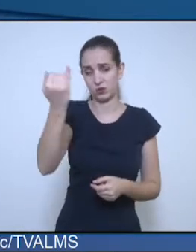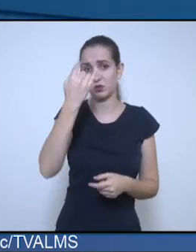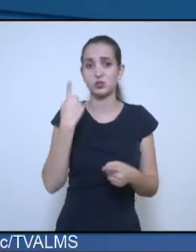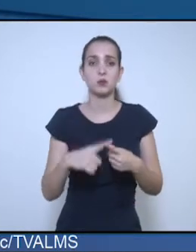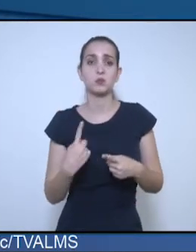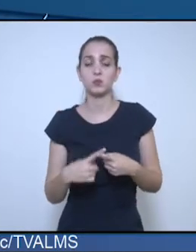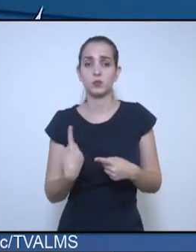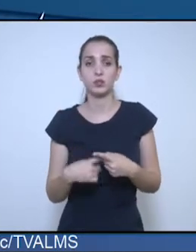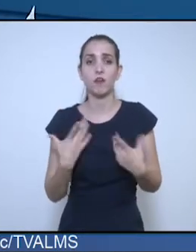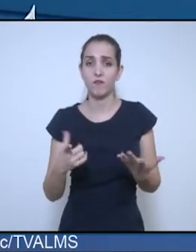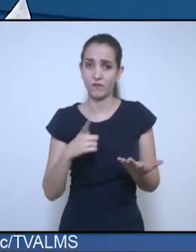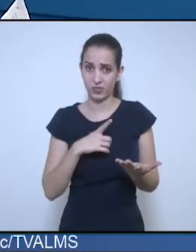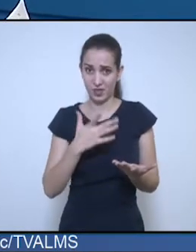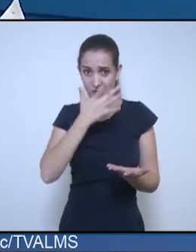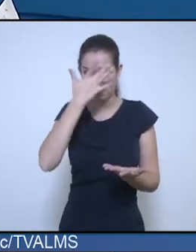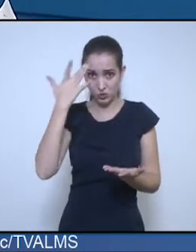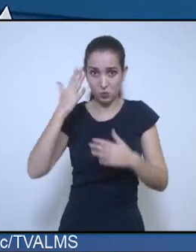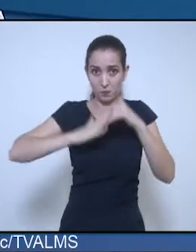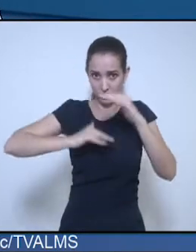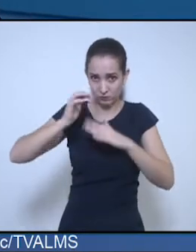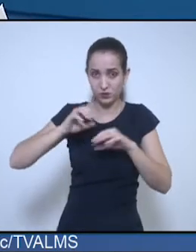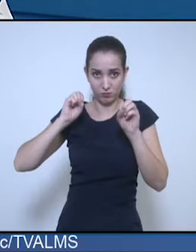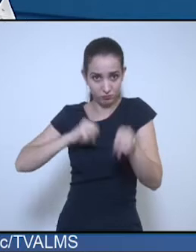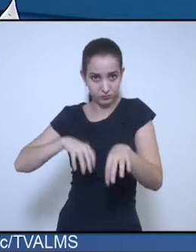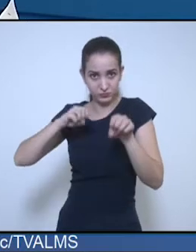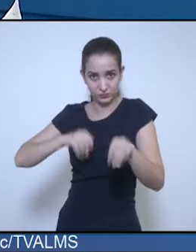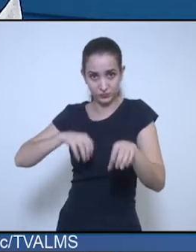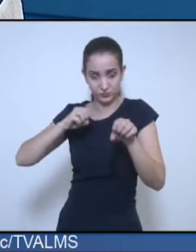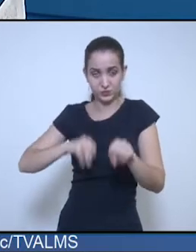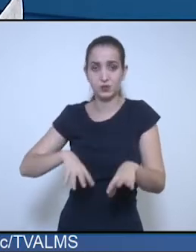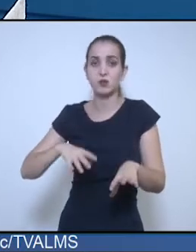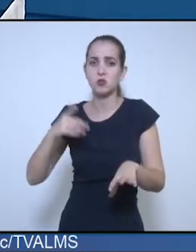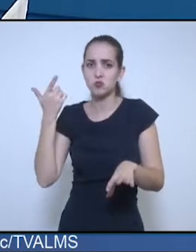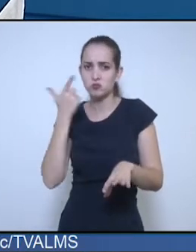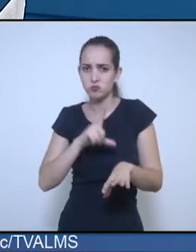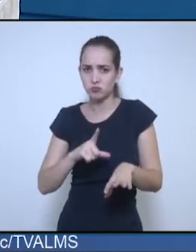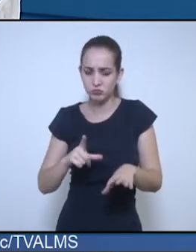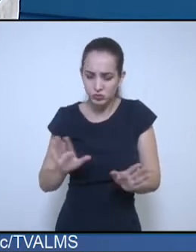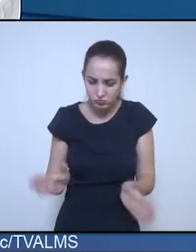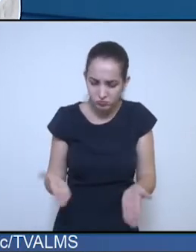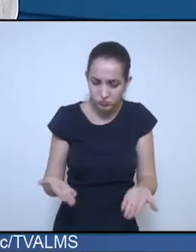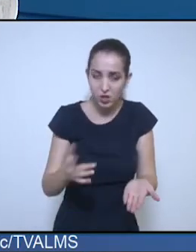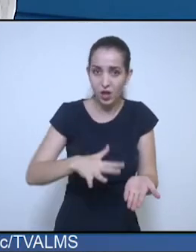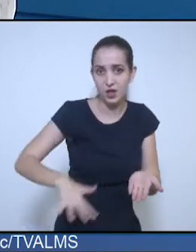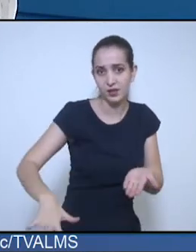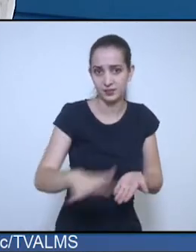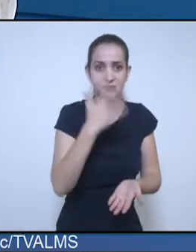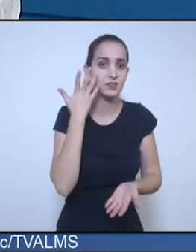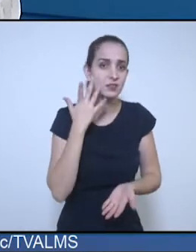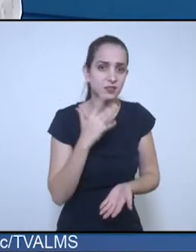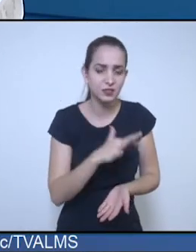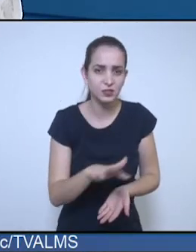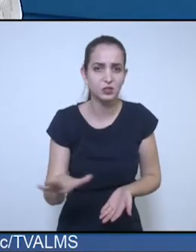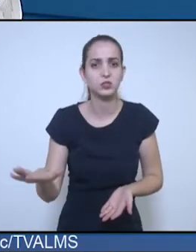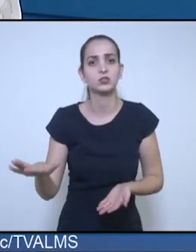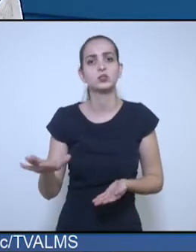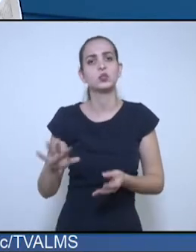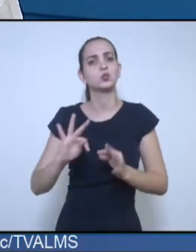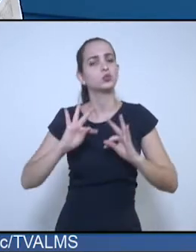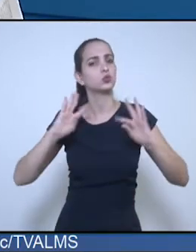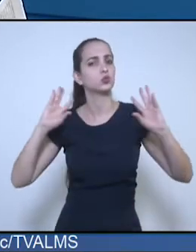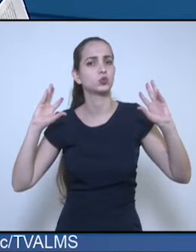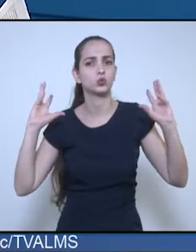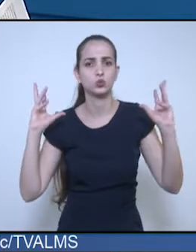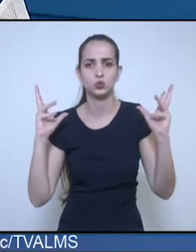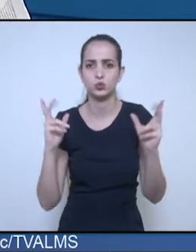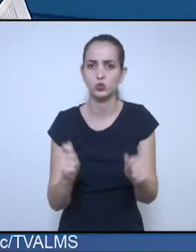vai oferecer aos educadores a condição de ensinar essas crianças a respeito de todas a forma de